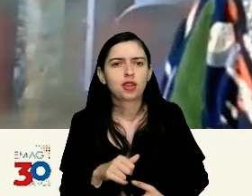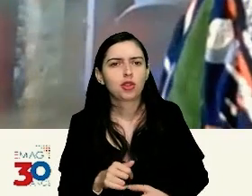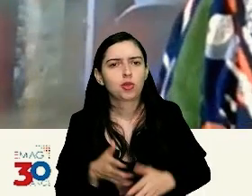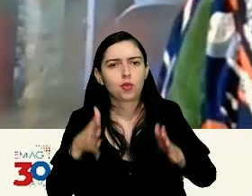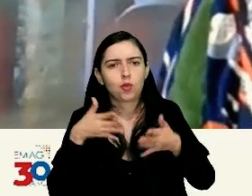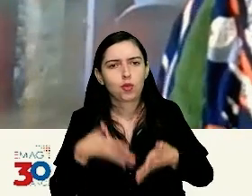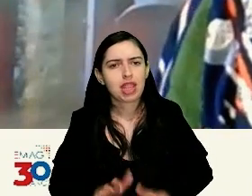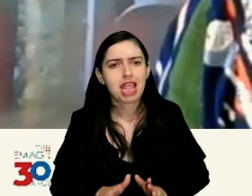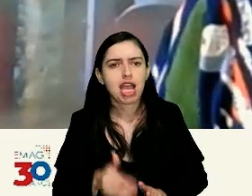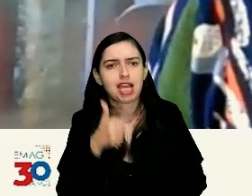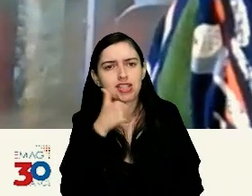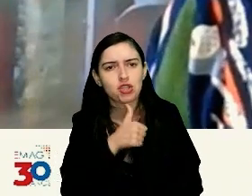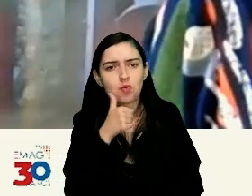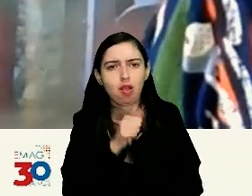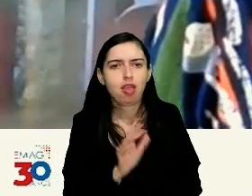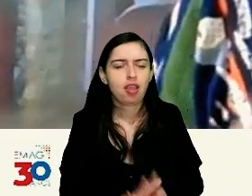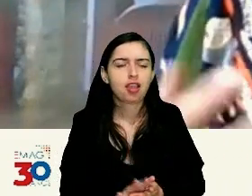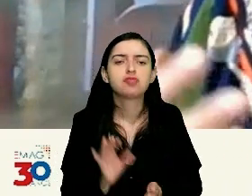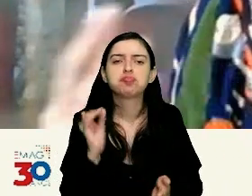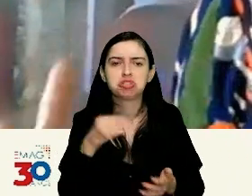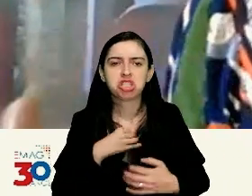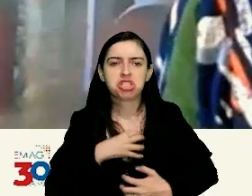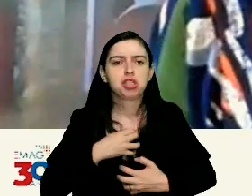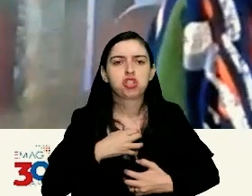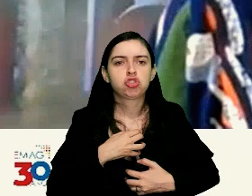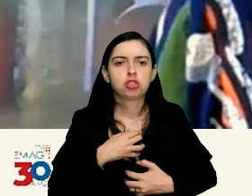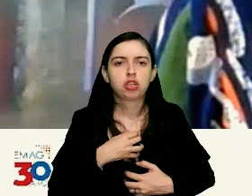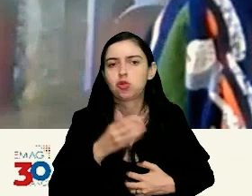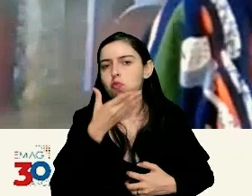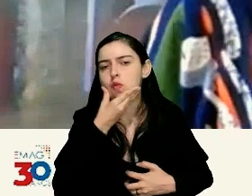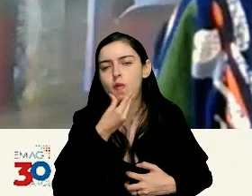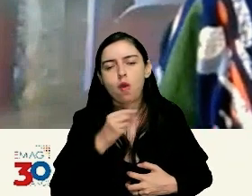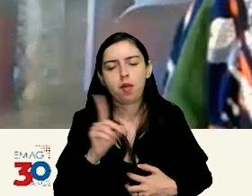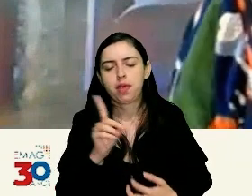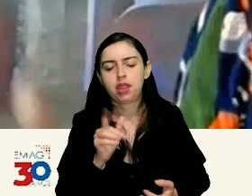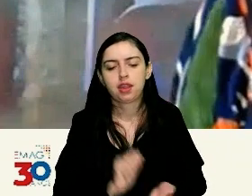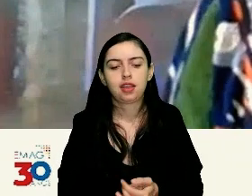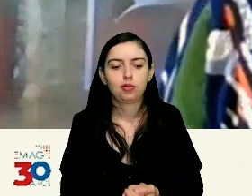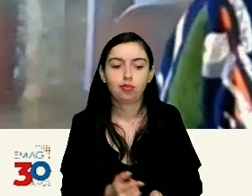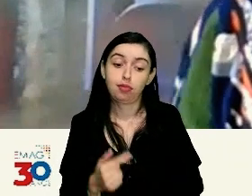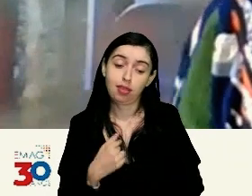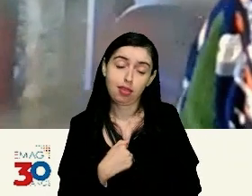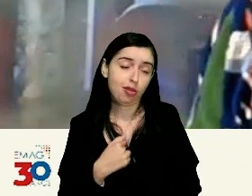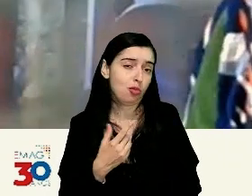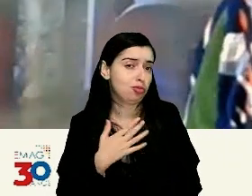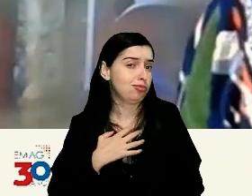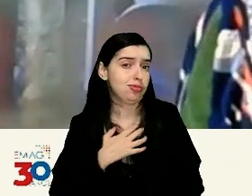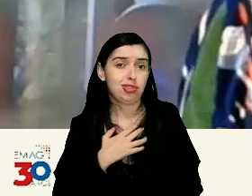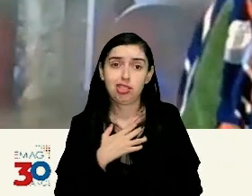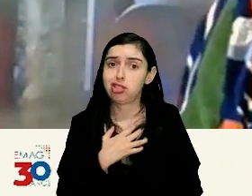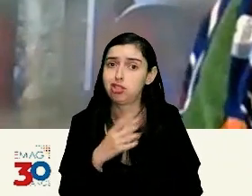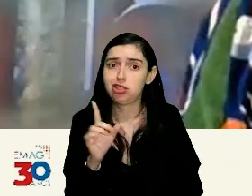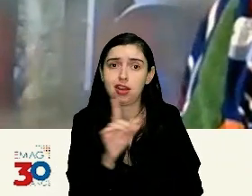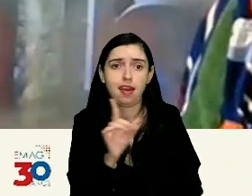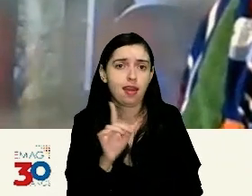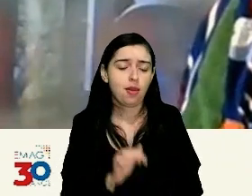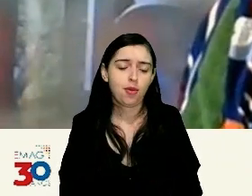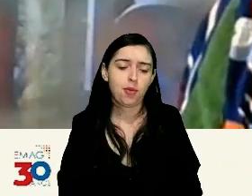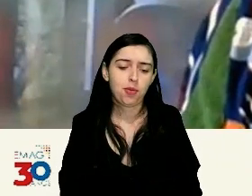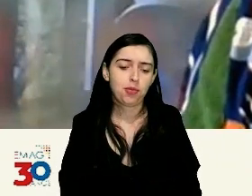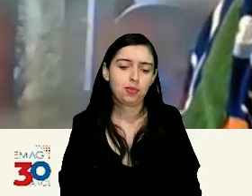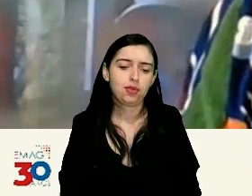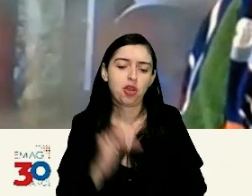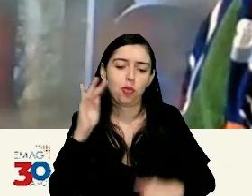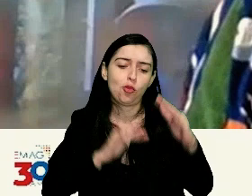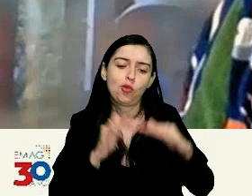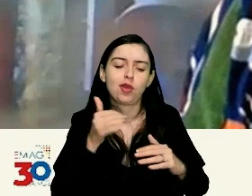não. Mas não é o que eu senti, né? Isso, talvez algumas mulheres vivenciem